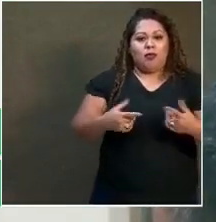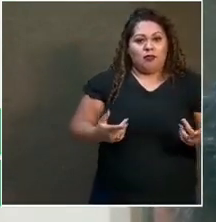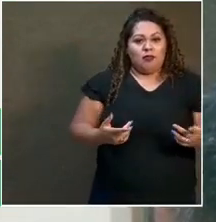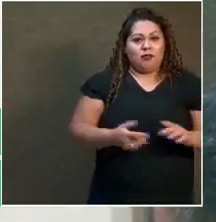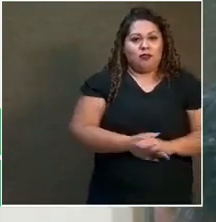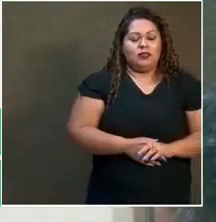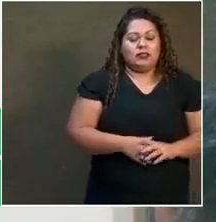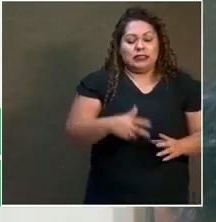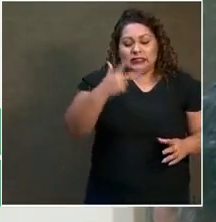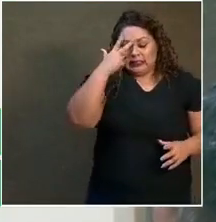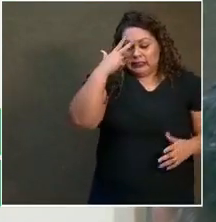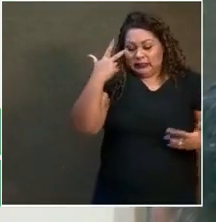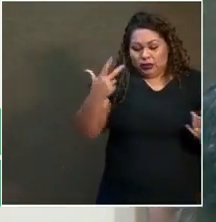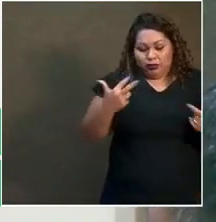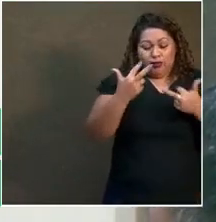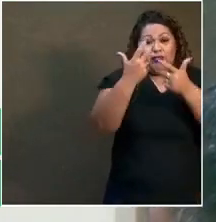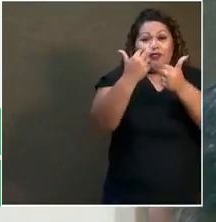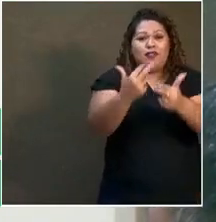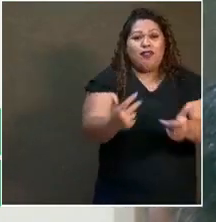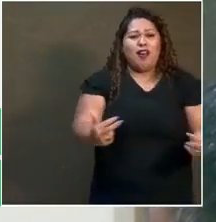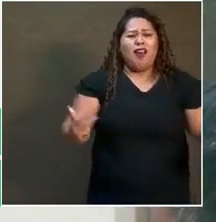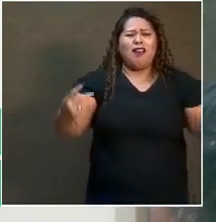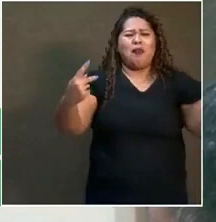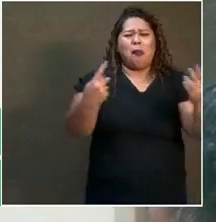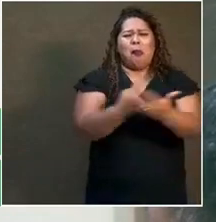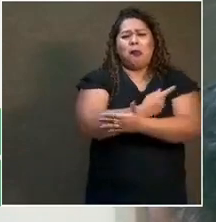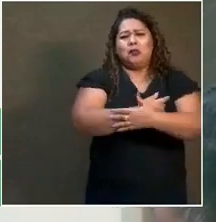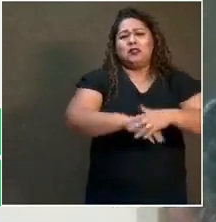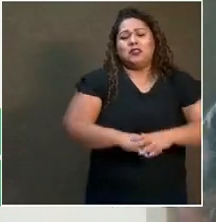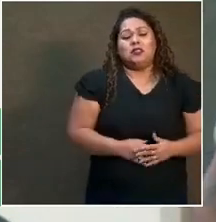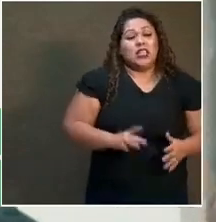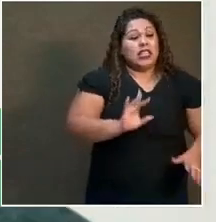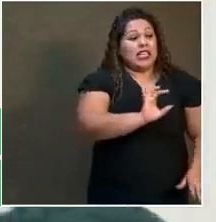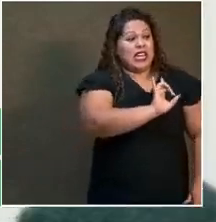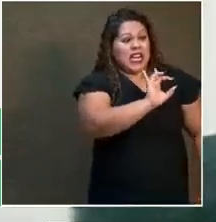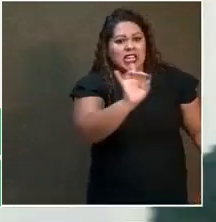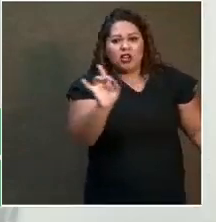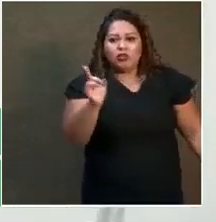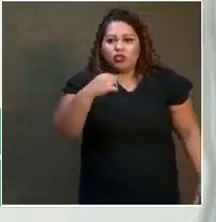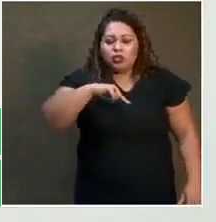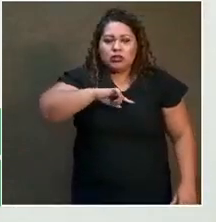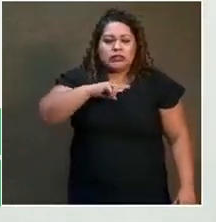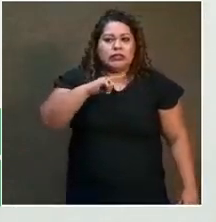Foi uma somatória de coisas. Lembra que eu falei que cada um de nós tem um pavio?